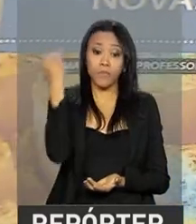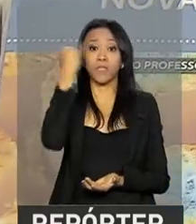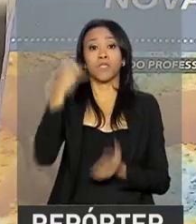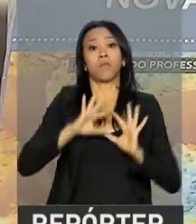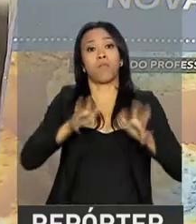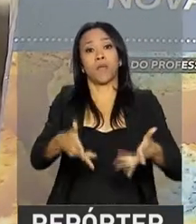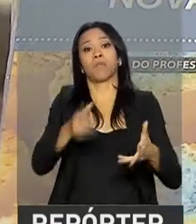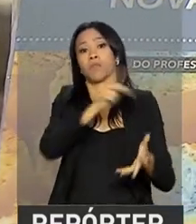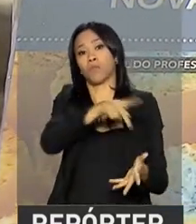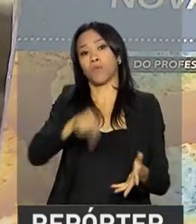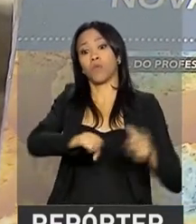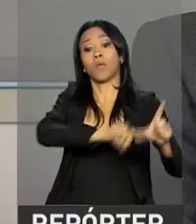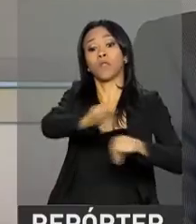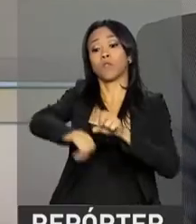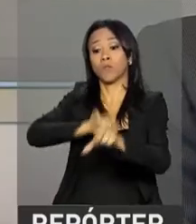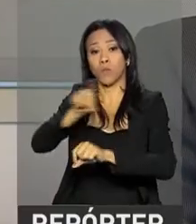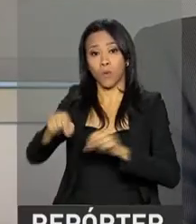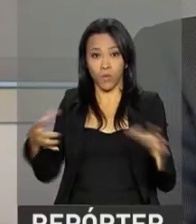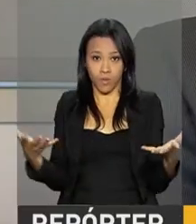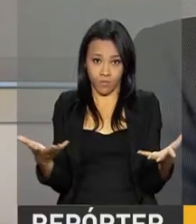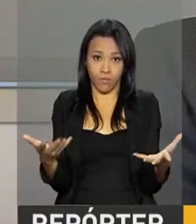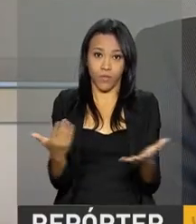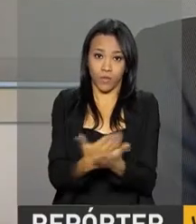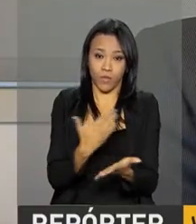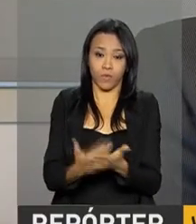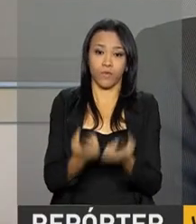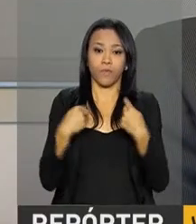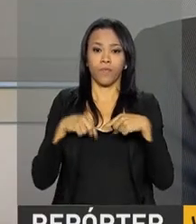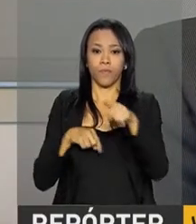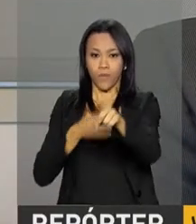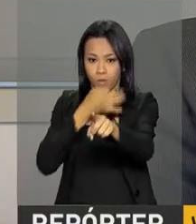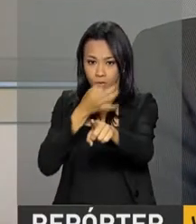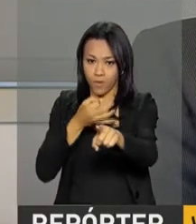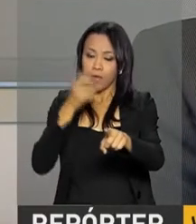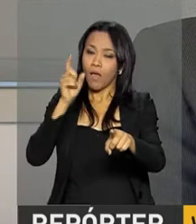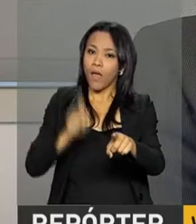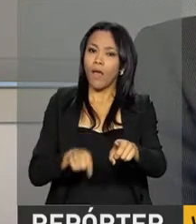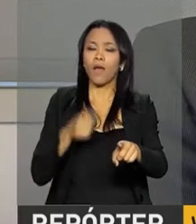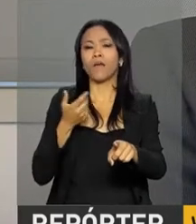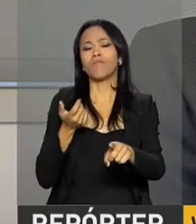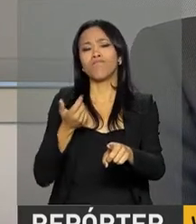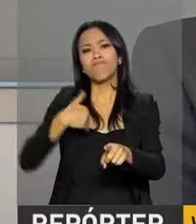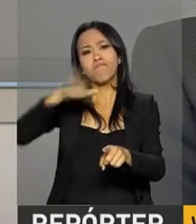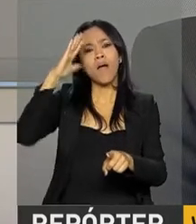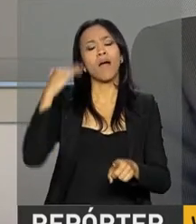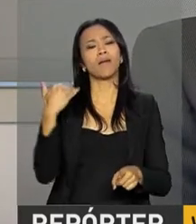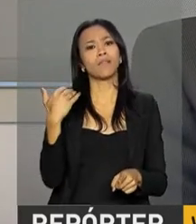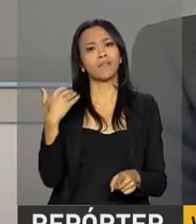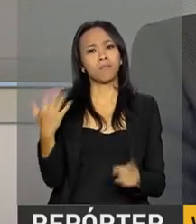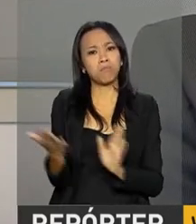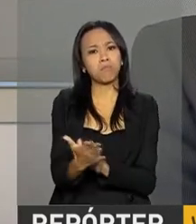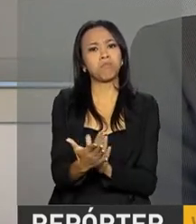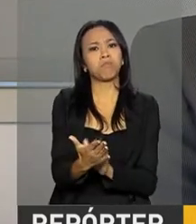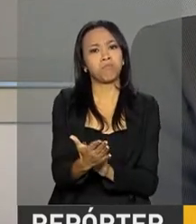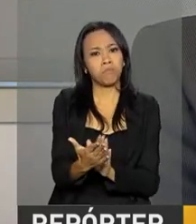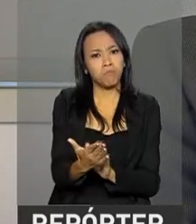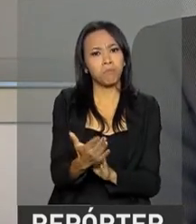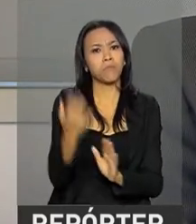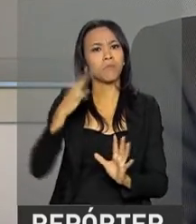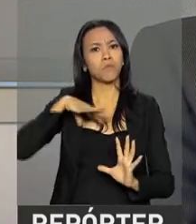do material que vai ser usado o programa do livro brasil sem dúvida é um dos programas mais elogiados internacionalmente